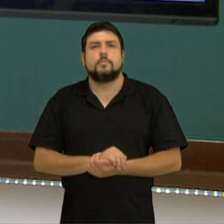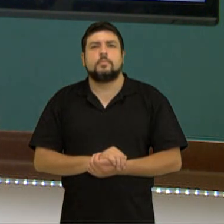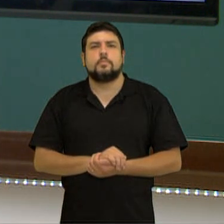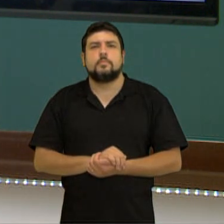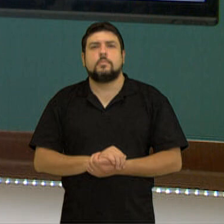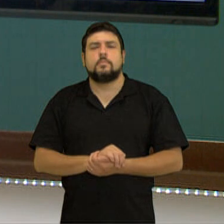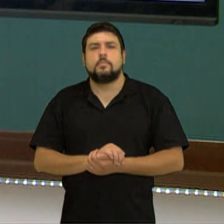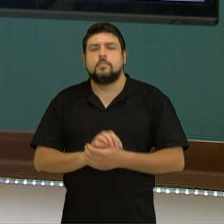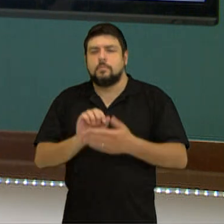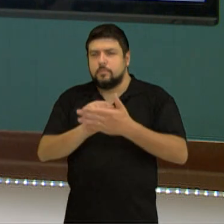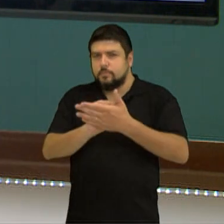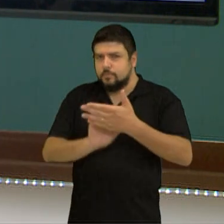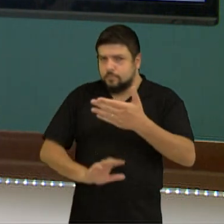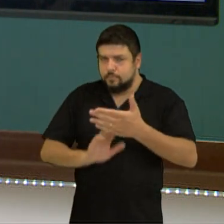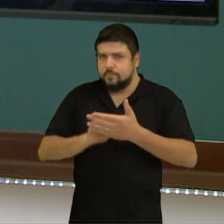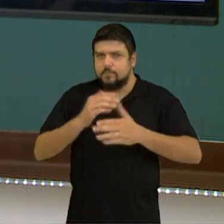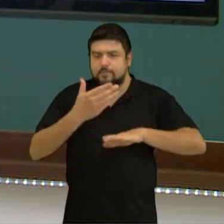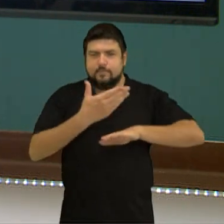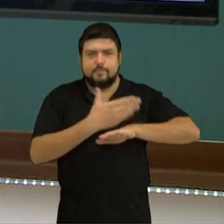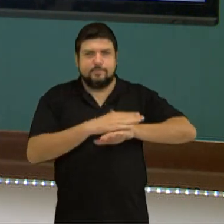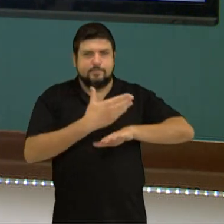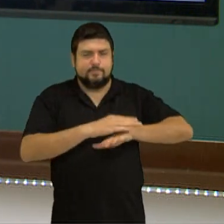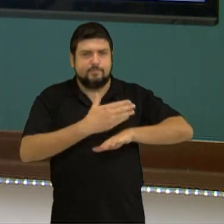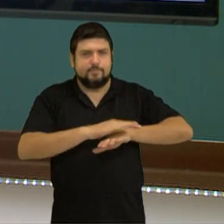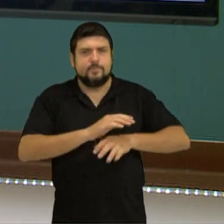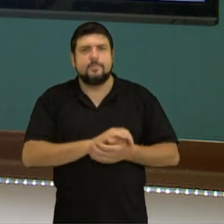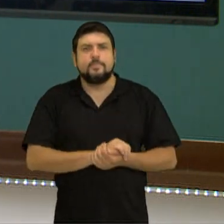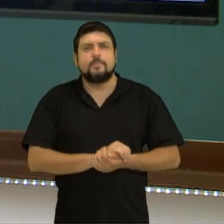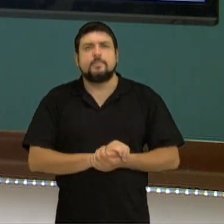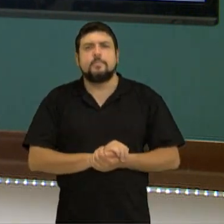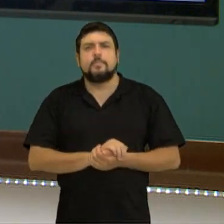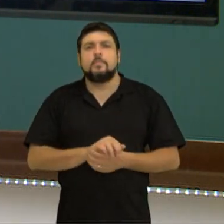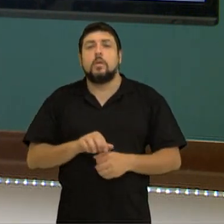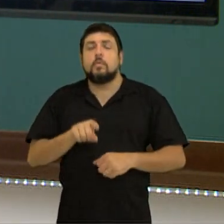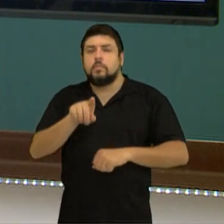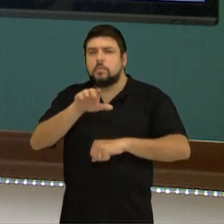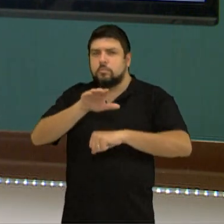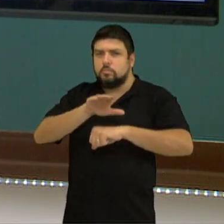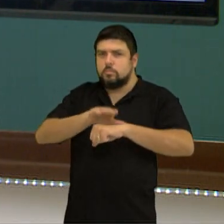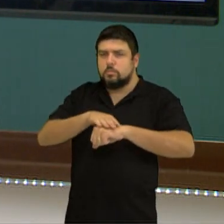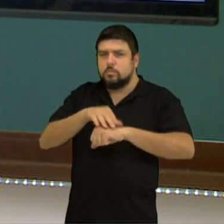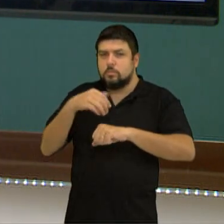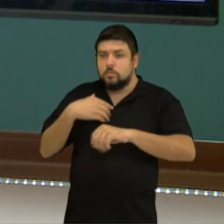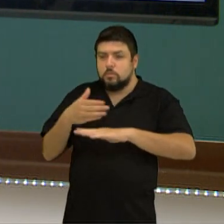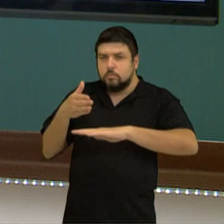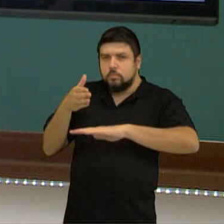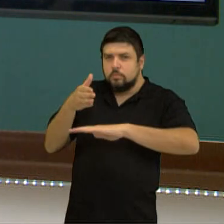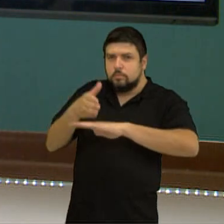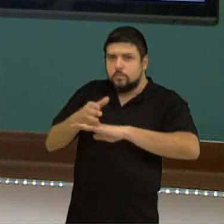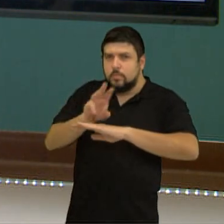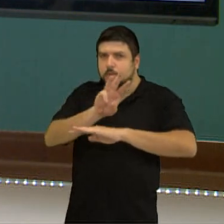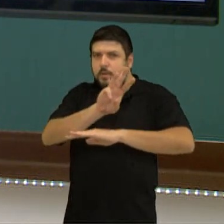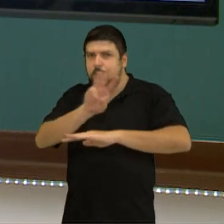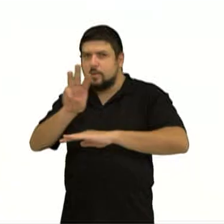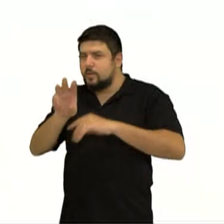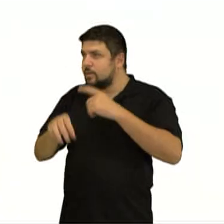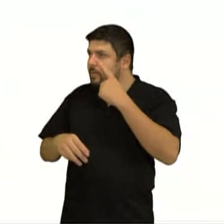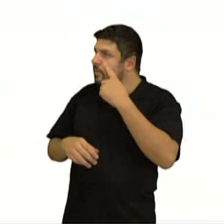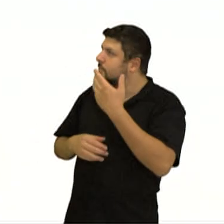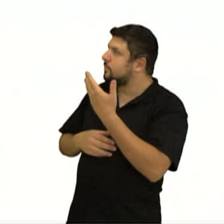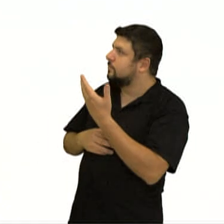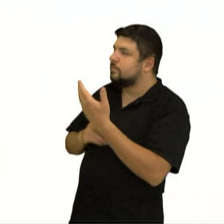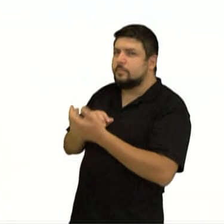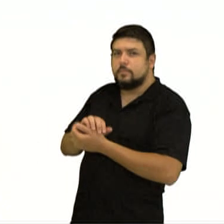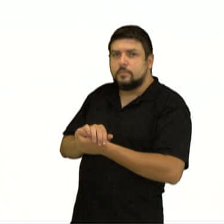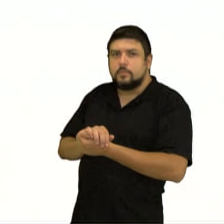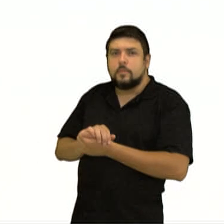mão na massa, hein? O que eu quero que vocês façam? Preste atenção. Eu quero que vocês acessem aqui esse link, tá? Ele te direcionará